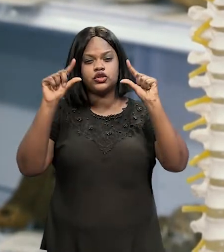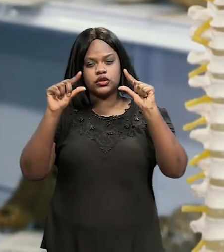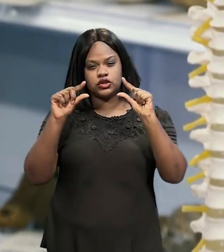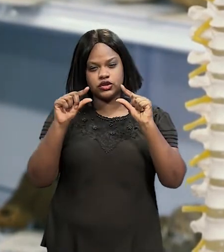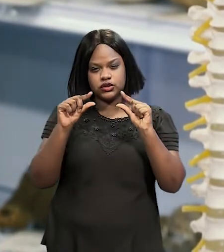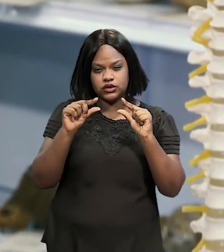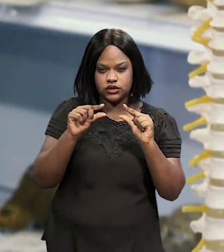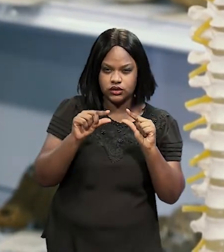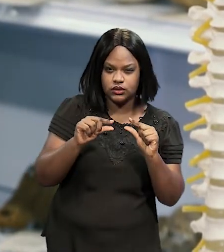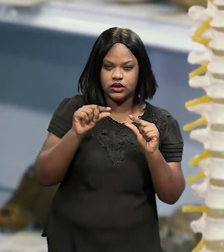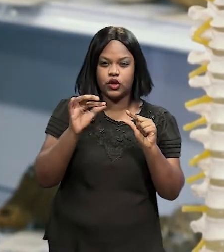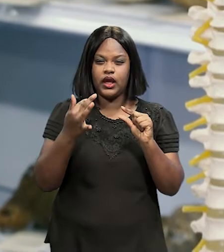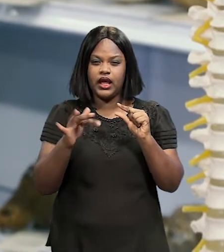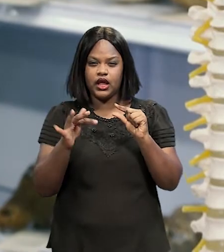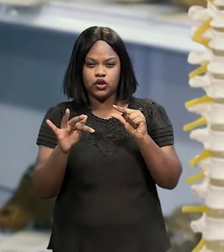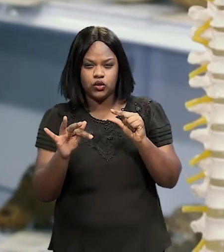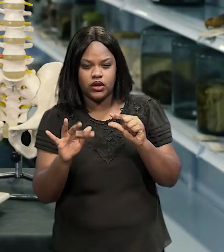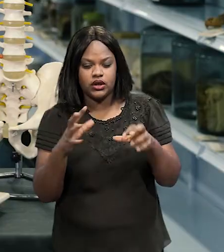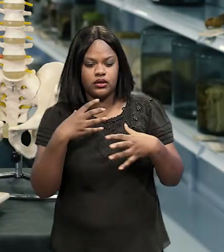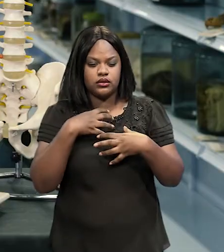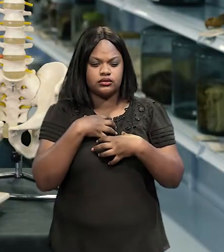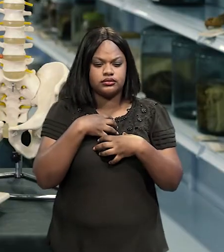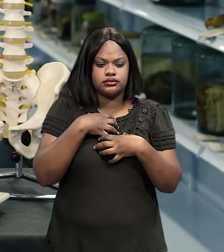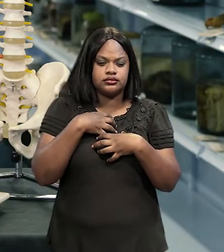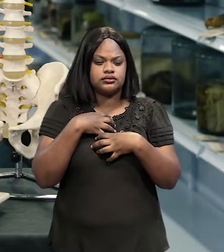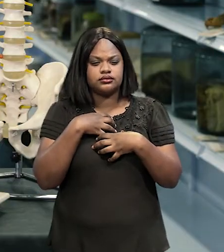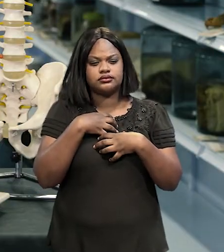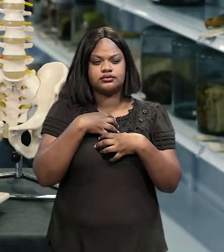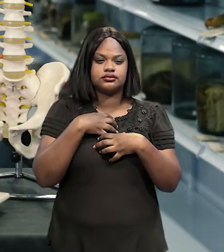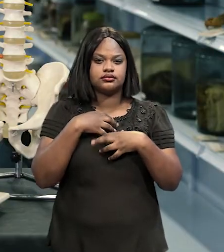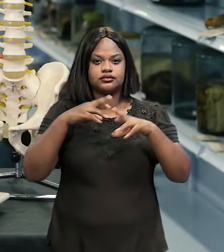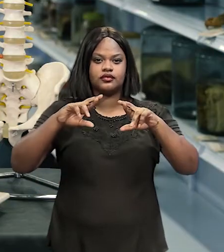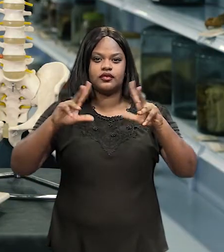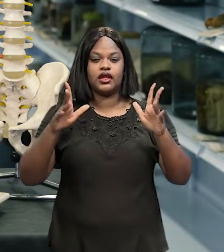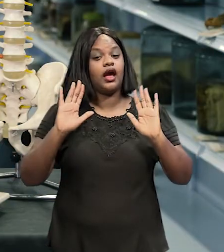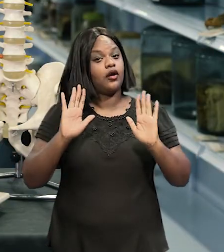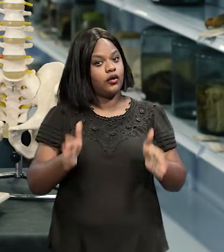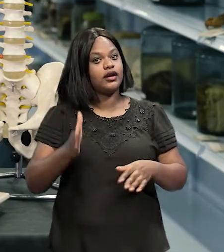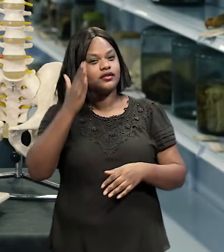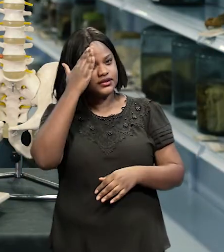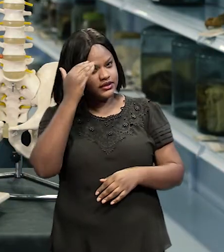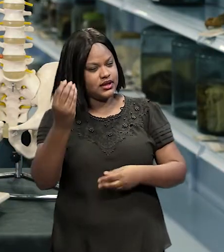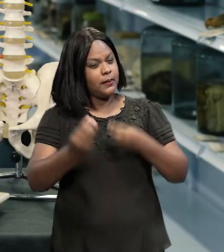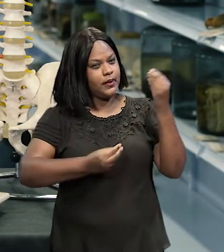a forma que nós percebemos a dor. E agora que você sabe um pouco mais sobre como